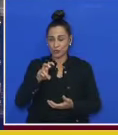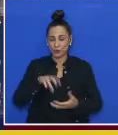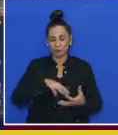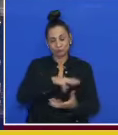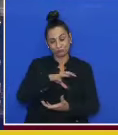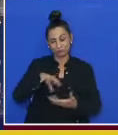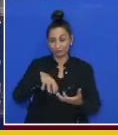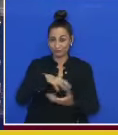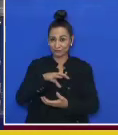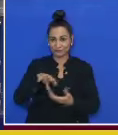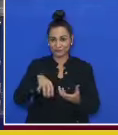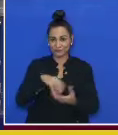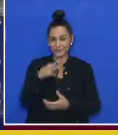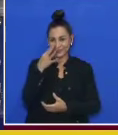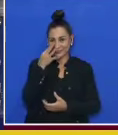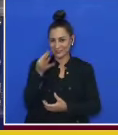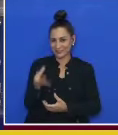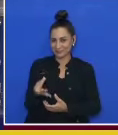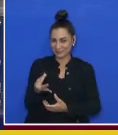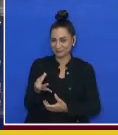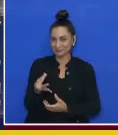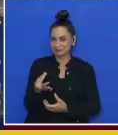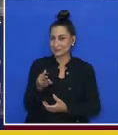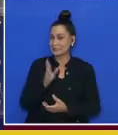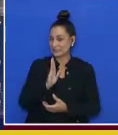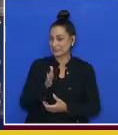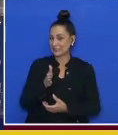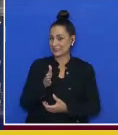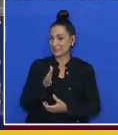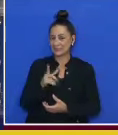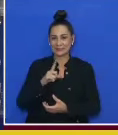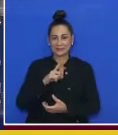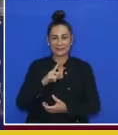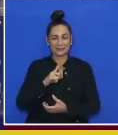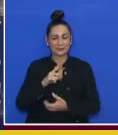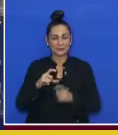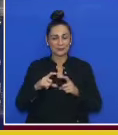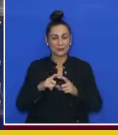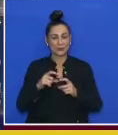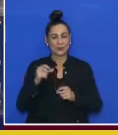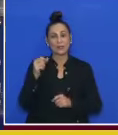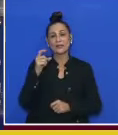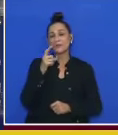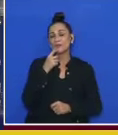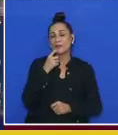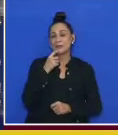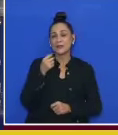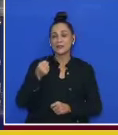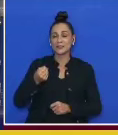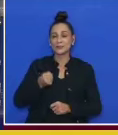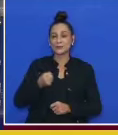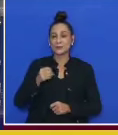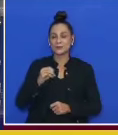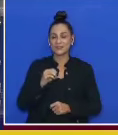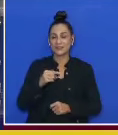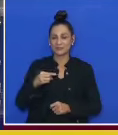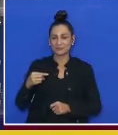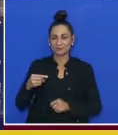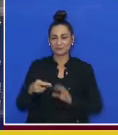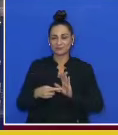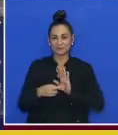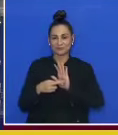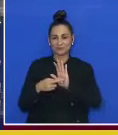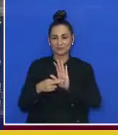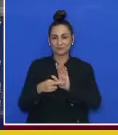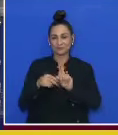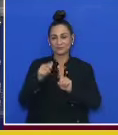embaralhadas. Atenção, já temos a bola. Atenção, a bola é vermelha, número 01, que corresponde